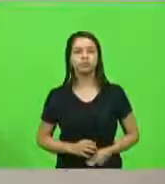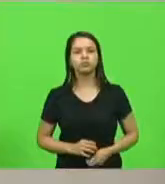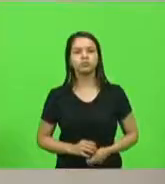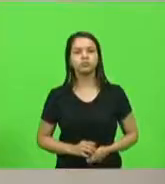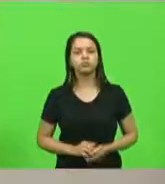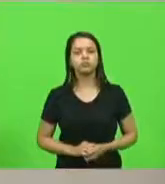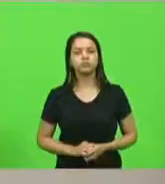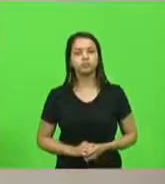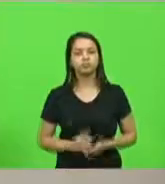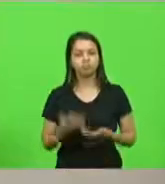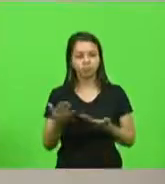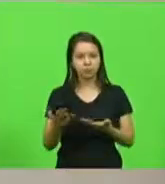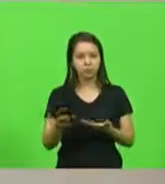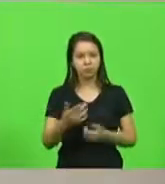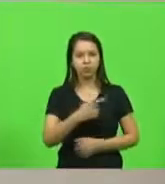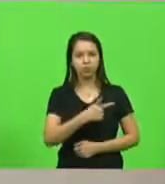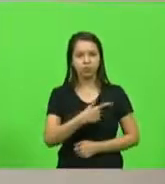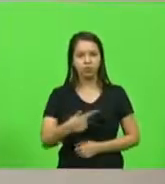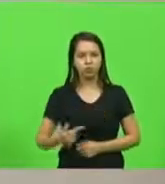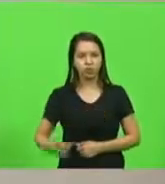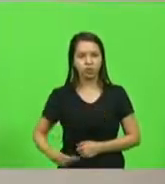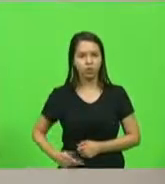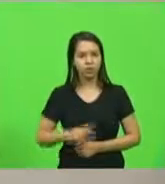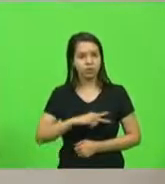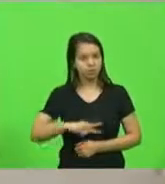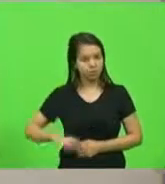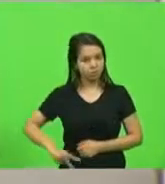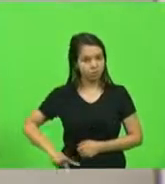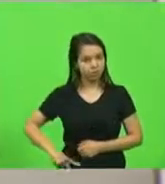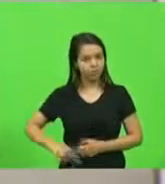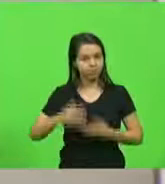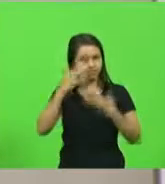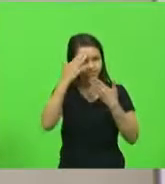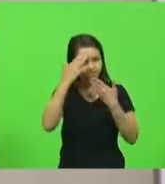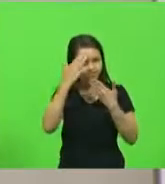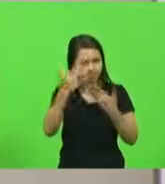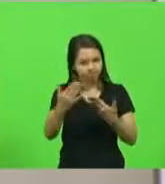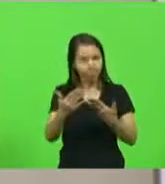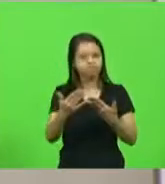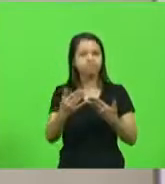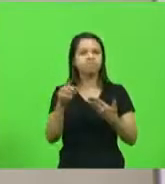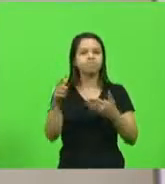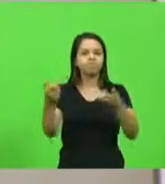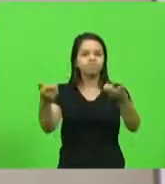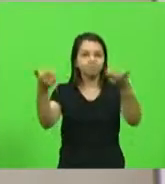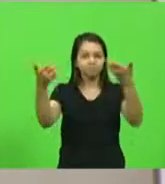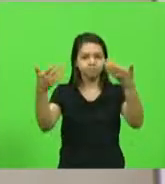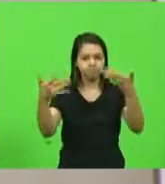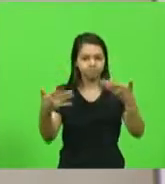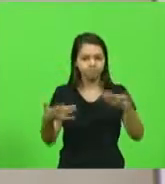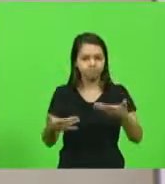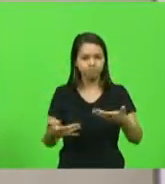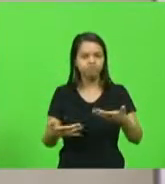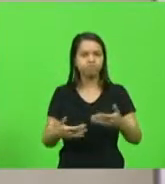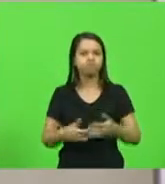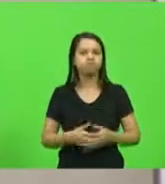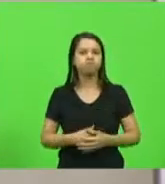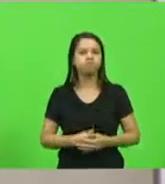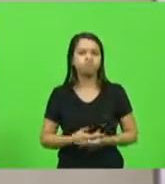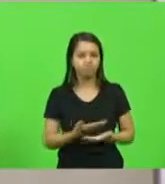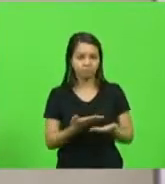Senhor governador, esta presidência agradece Vossa Excelência pela mensagem. Senhoras e senhores